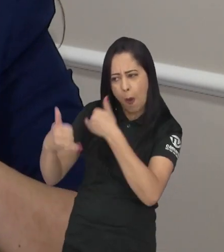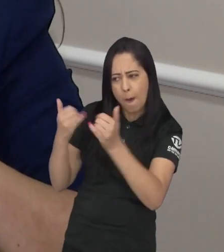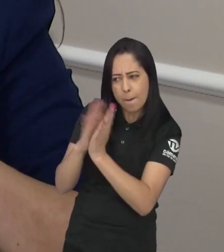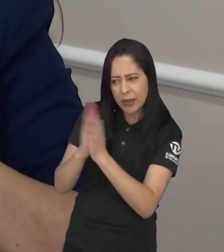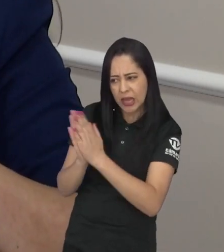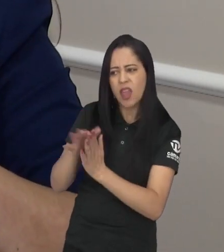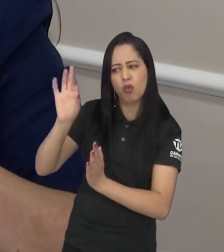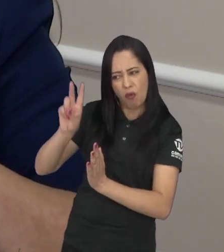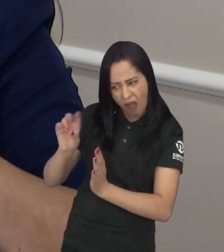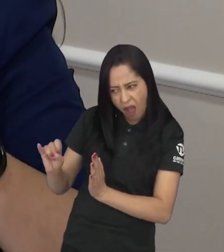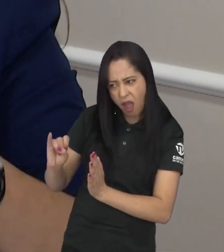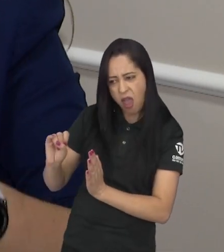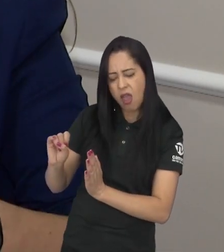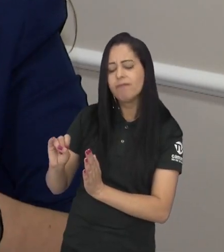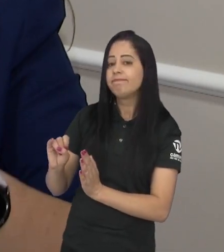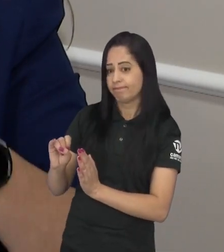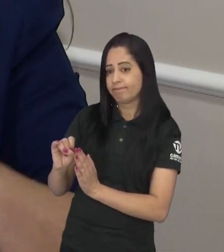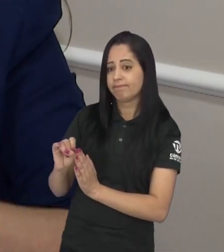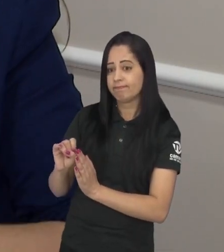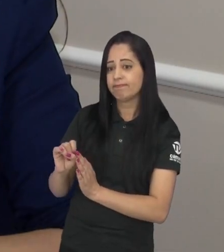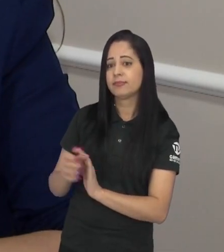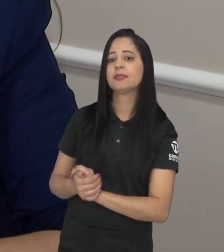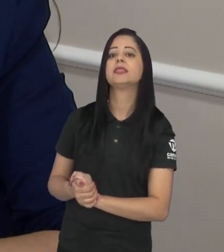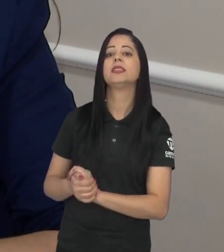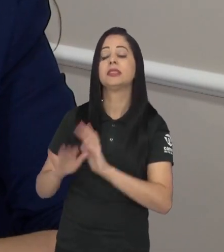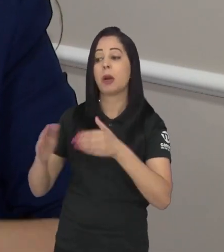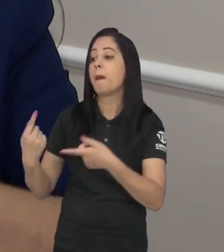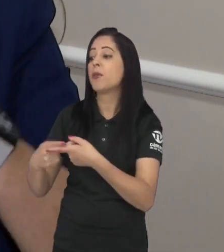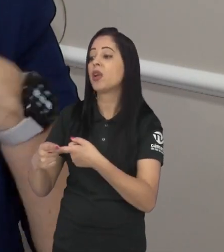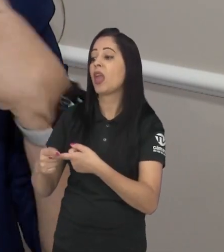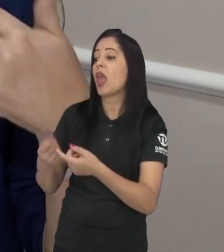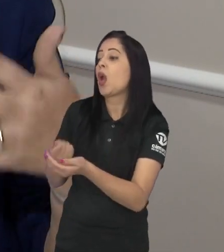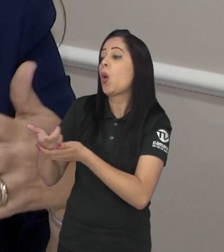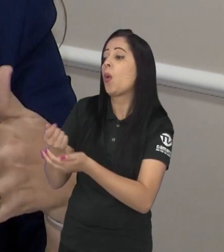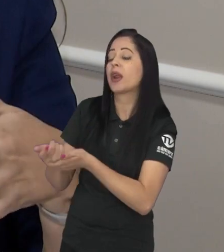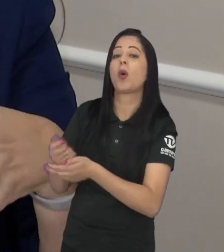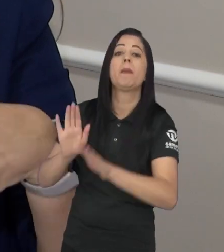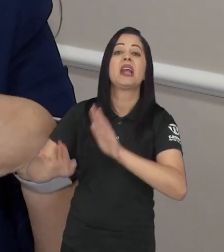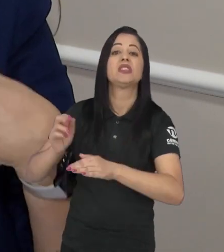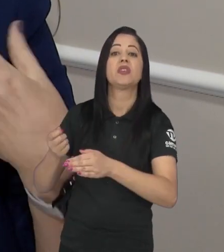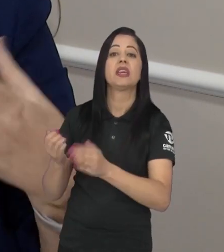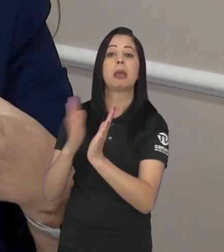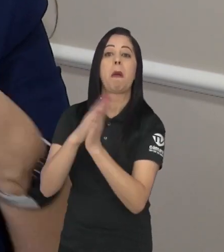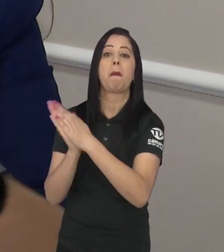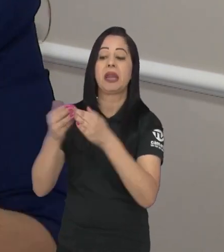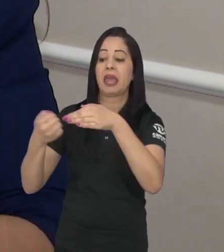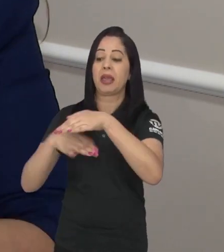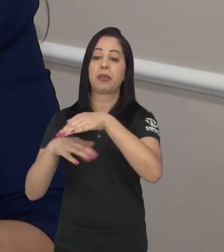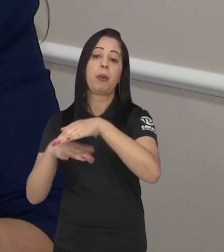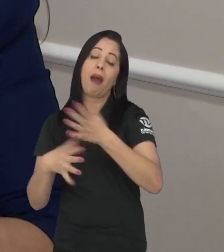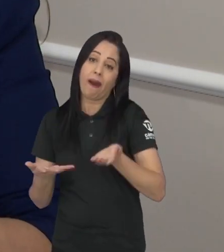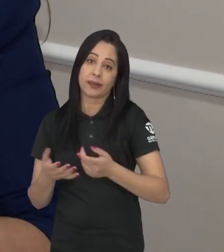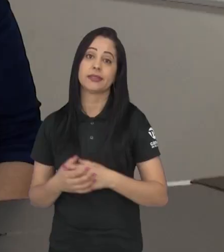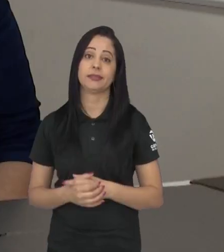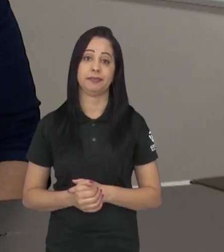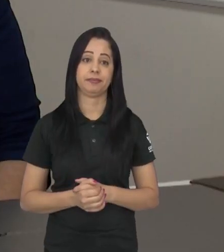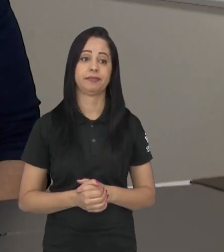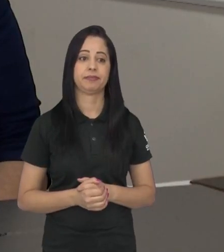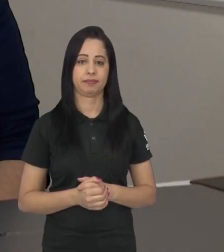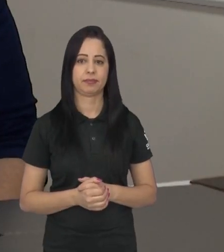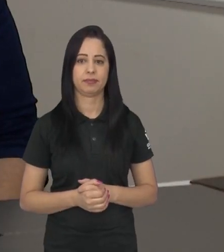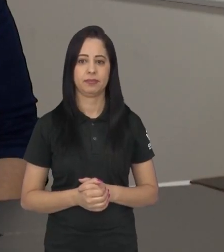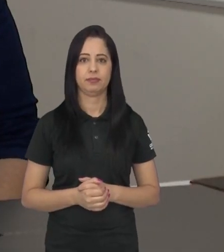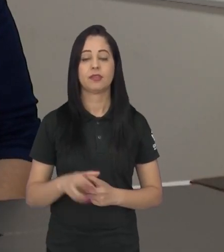brinquedos anteriores que a criança ganhou e que ficou na gaveta, que ficou lá jogado, porque muitas vezes é um prazer momentâneo. E